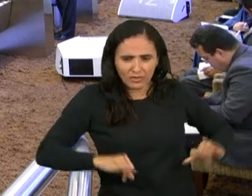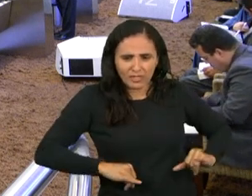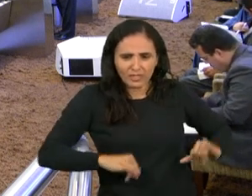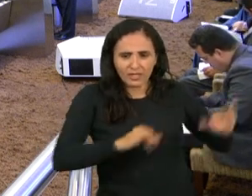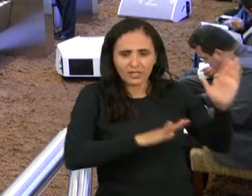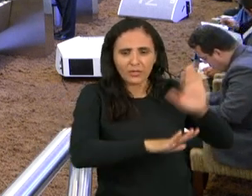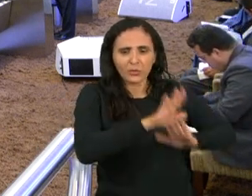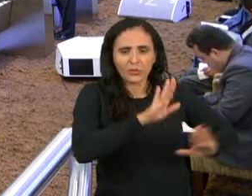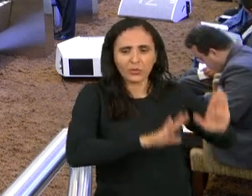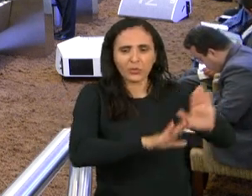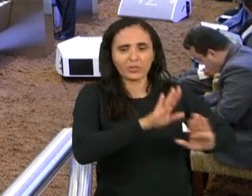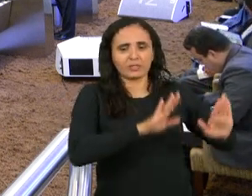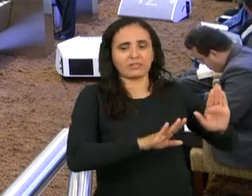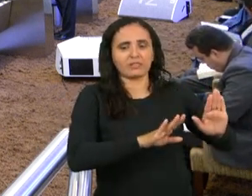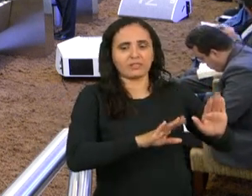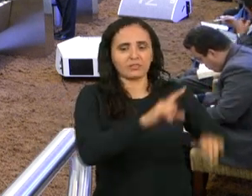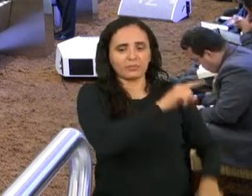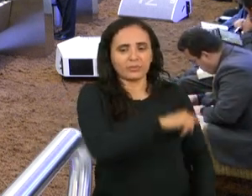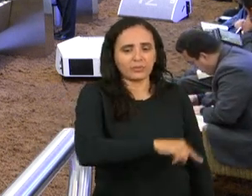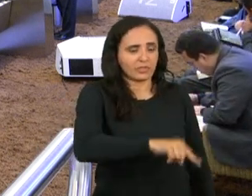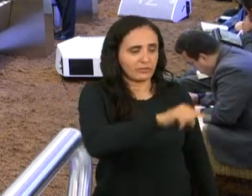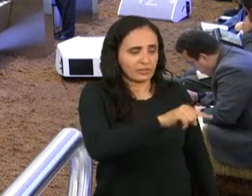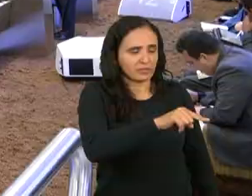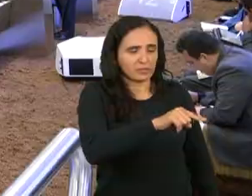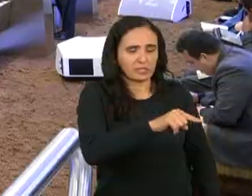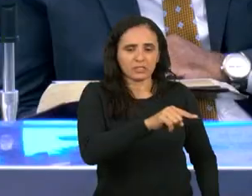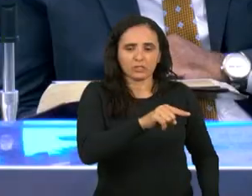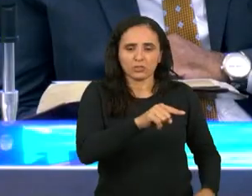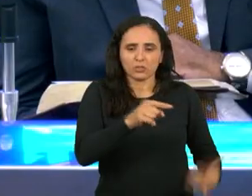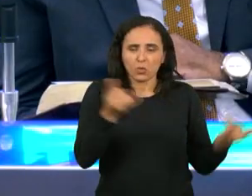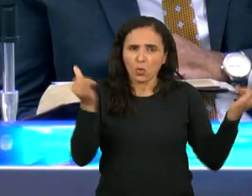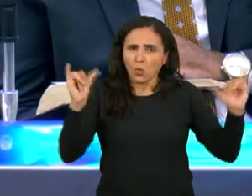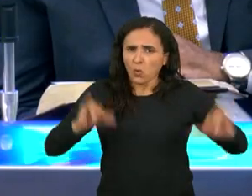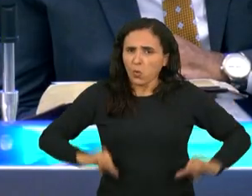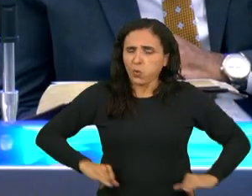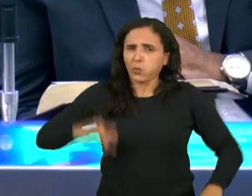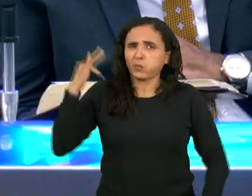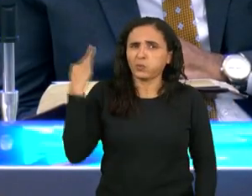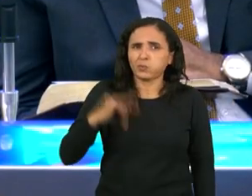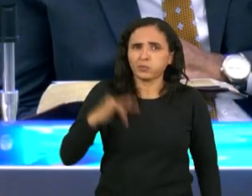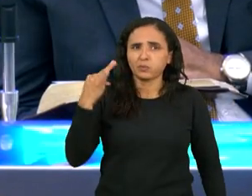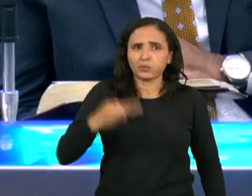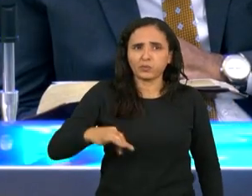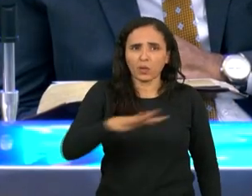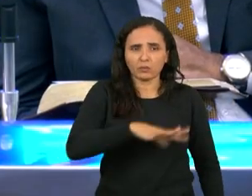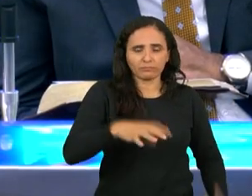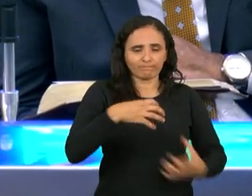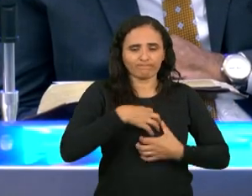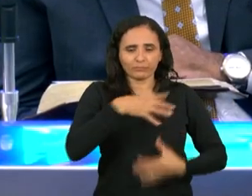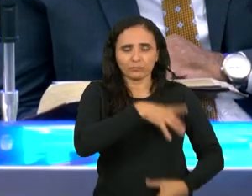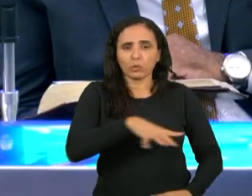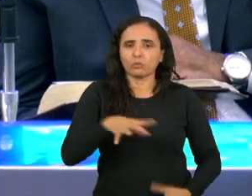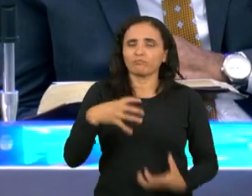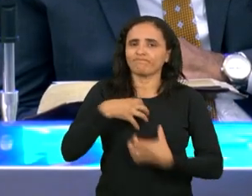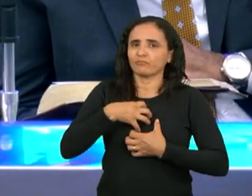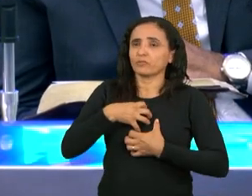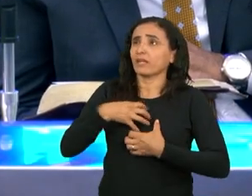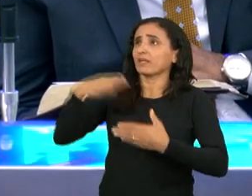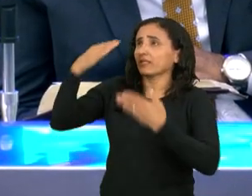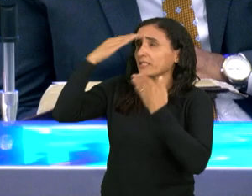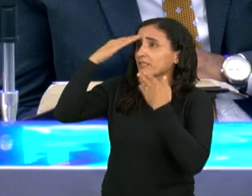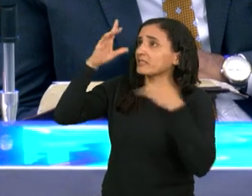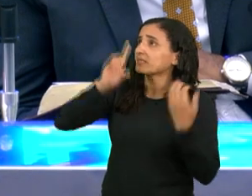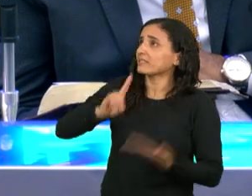se padece como cristão não se envergonhe antes glorifique a Deus